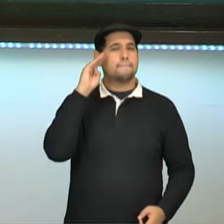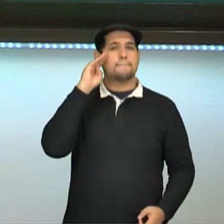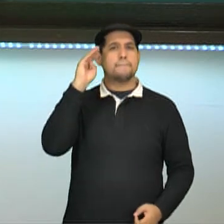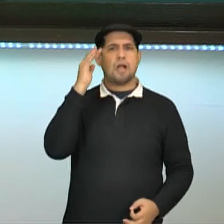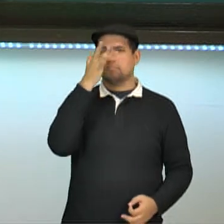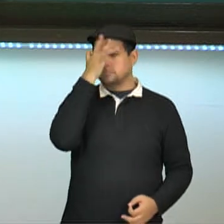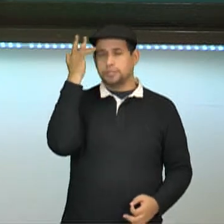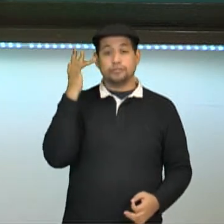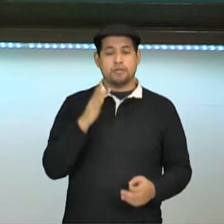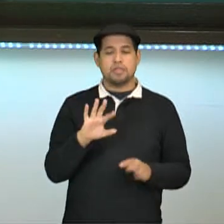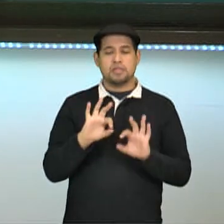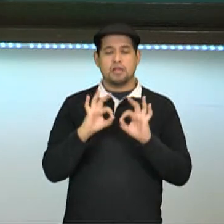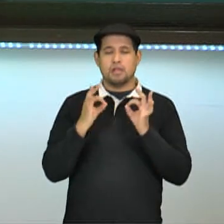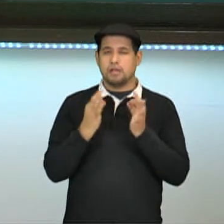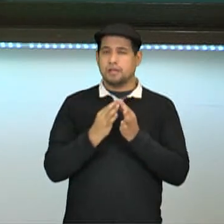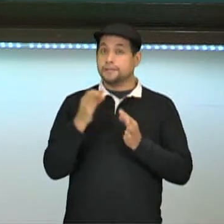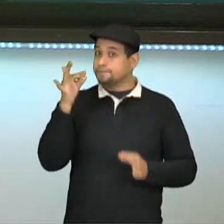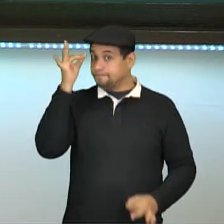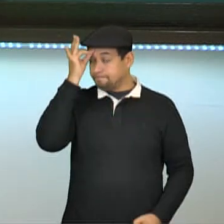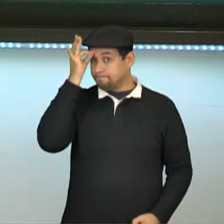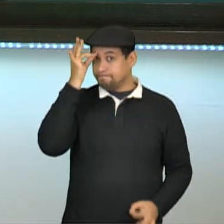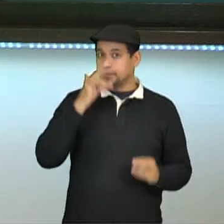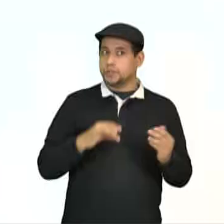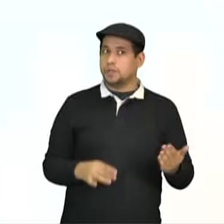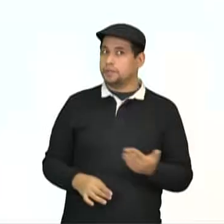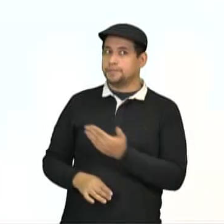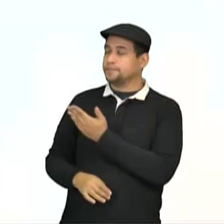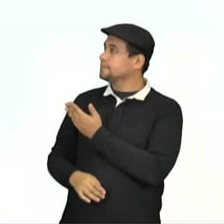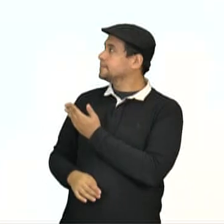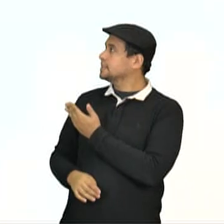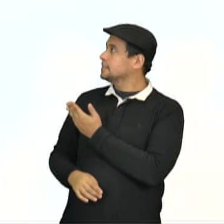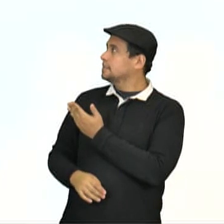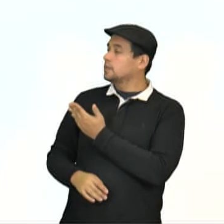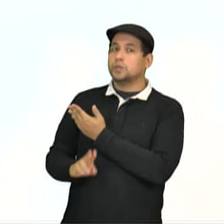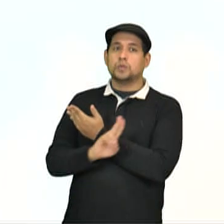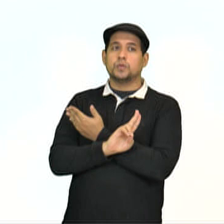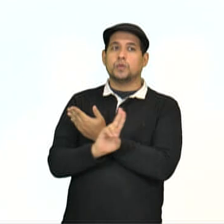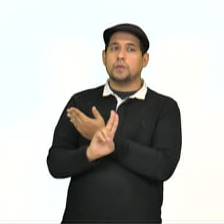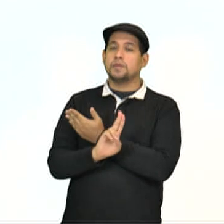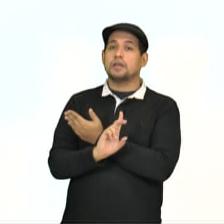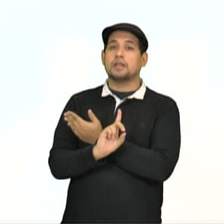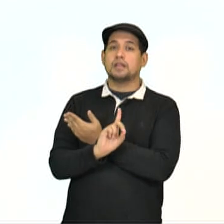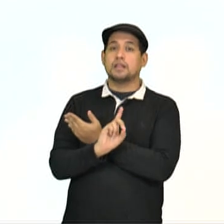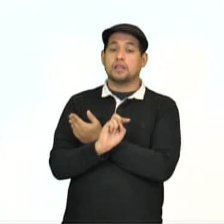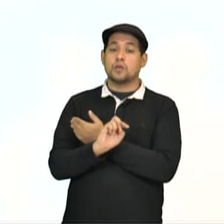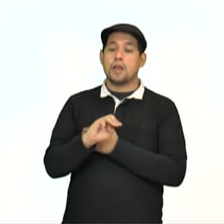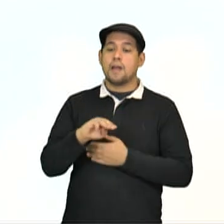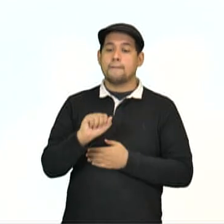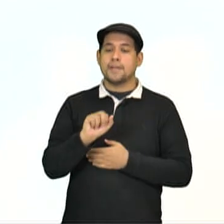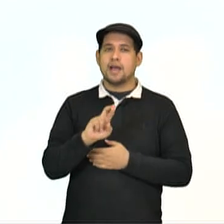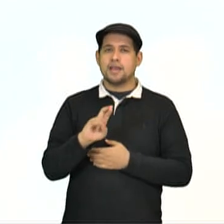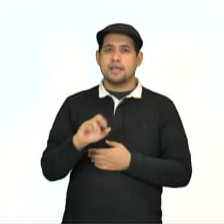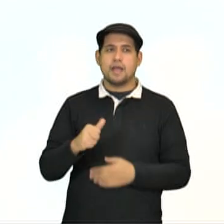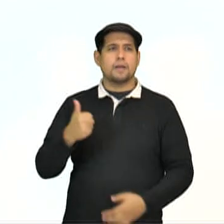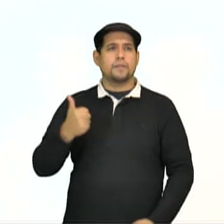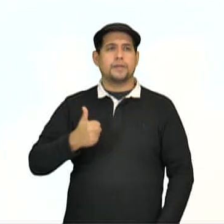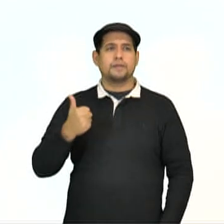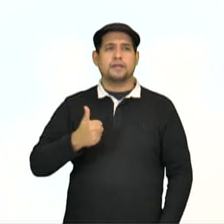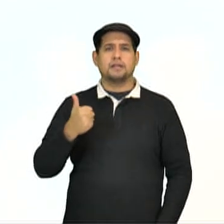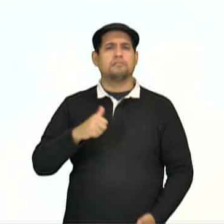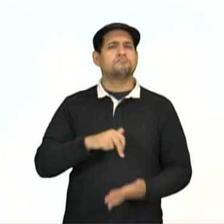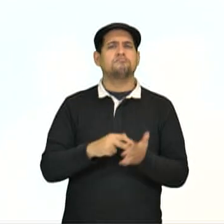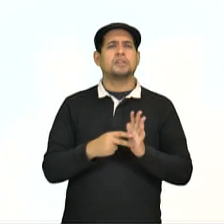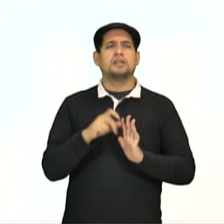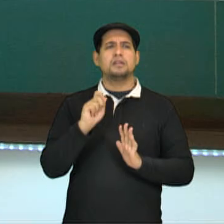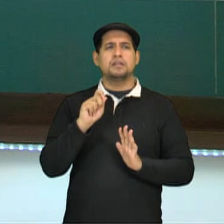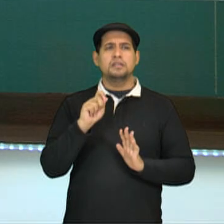principais membros deles. Vamos gravar? Olha só. A gente tinha a Dona Maria I, que ela era